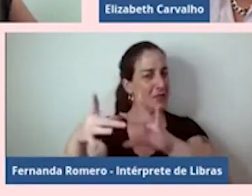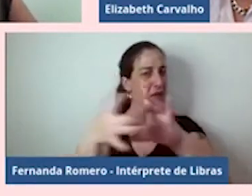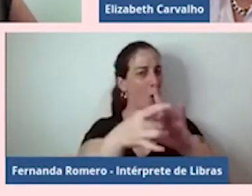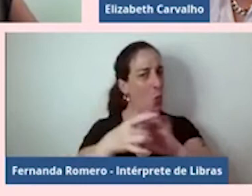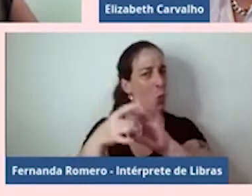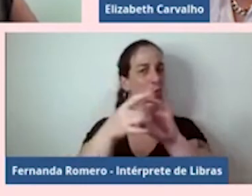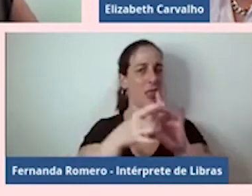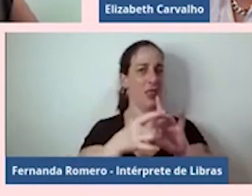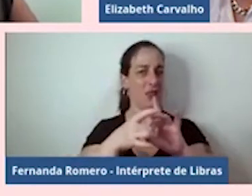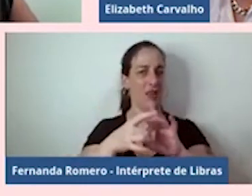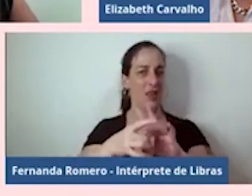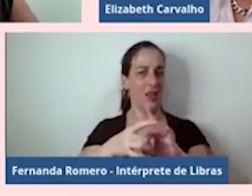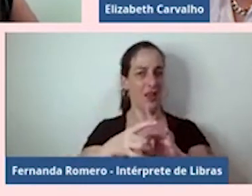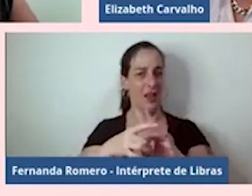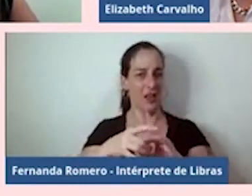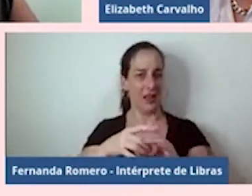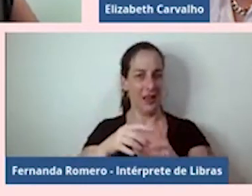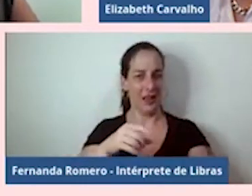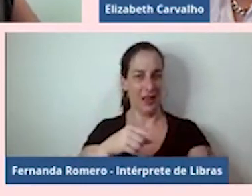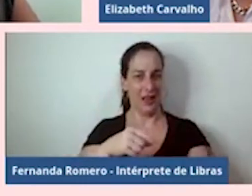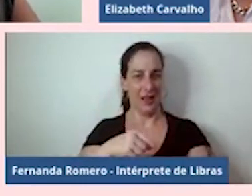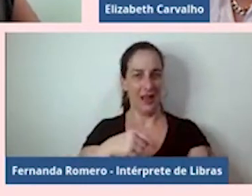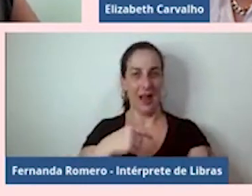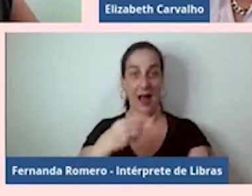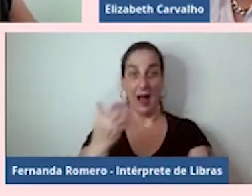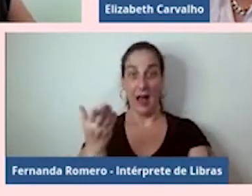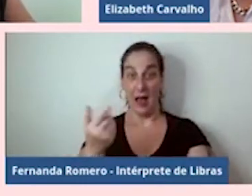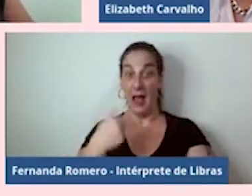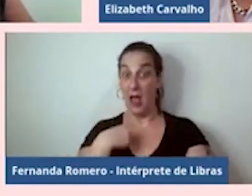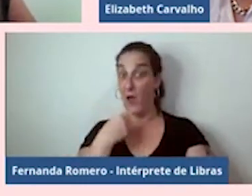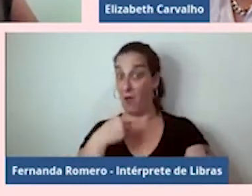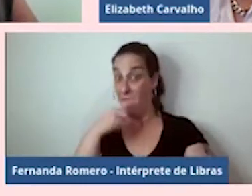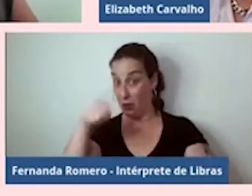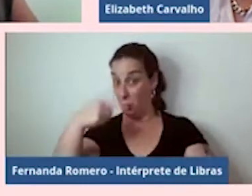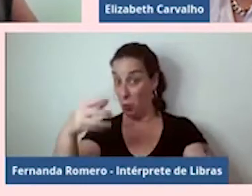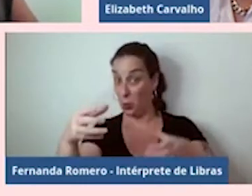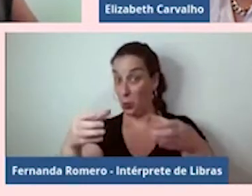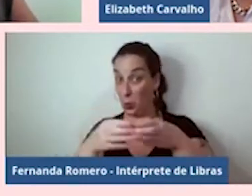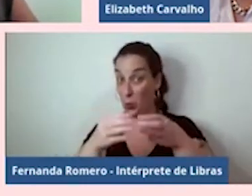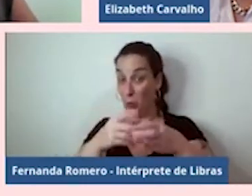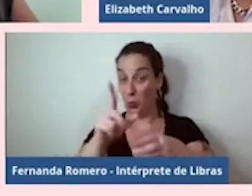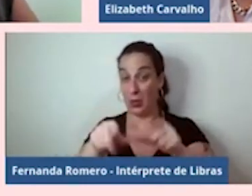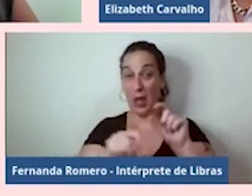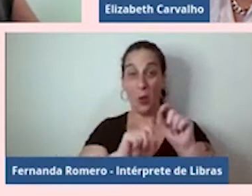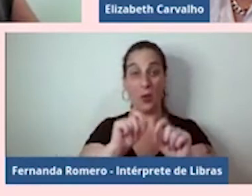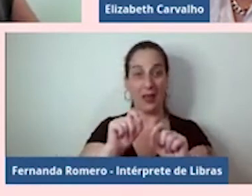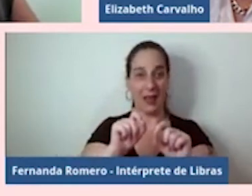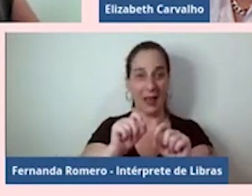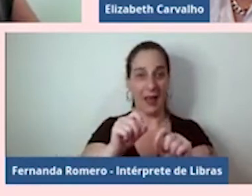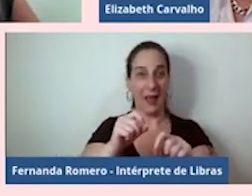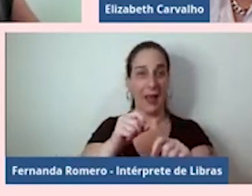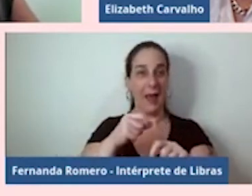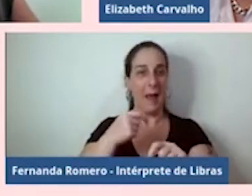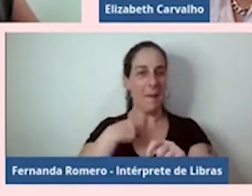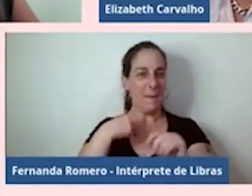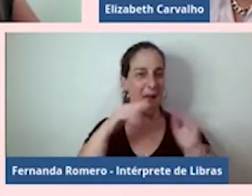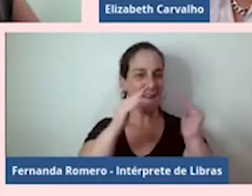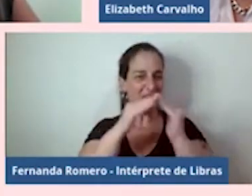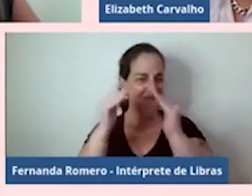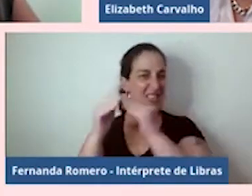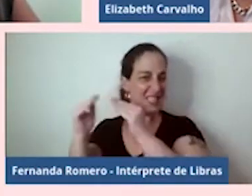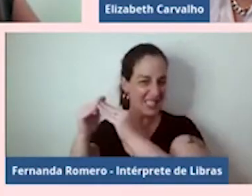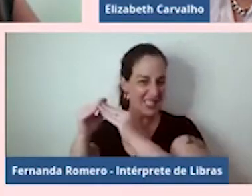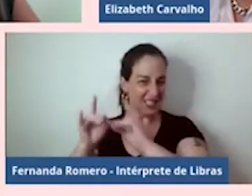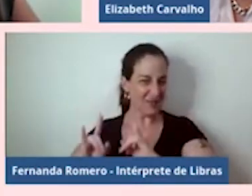a gente tem, olha, aí vou trazer um outro grupo, que é um grupo das minhas vizinhas do condomínio, são